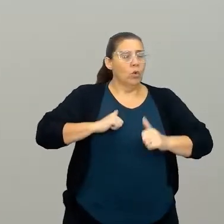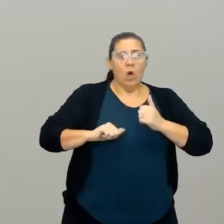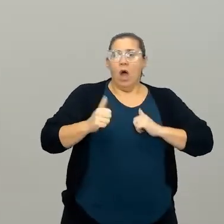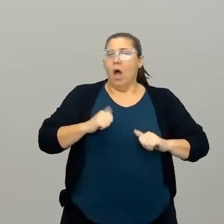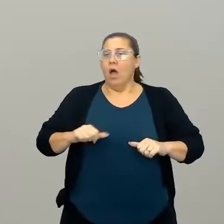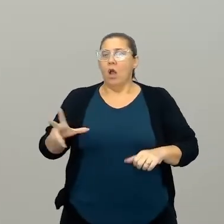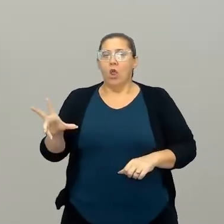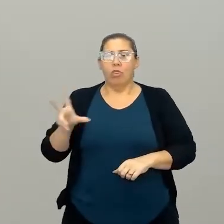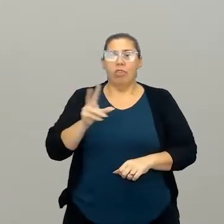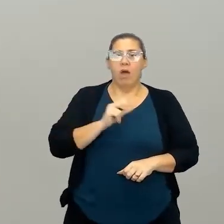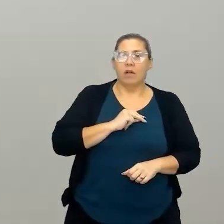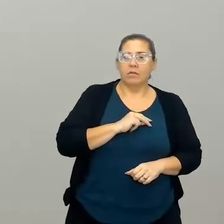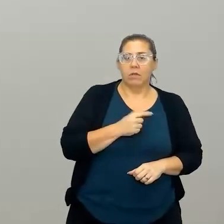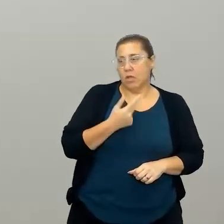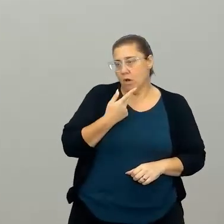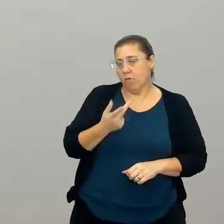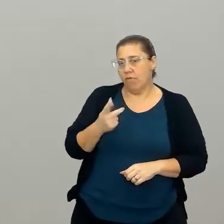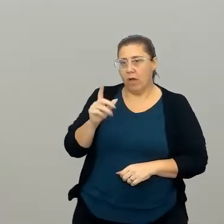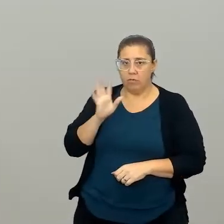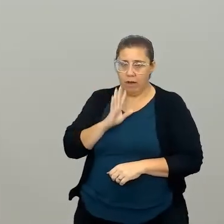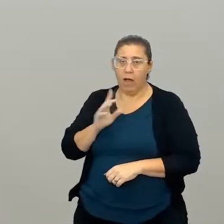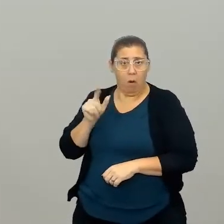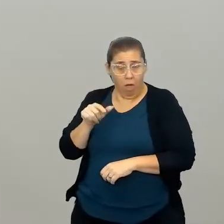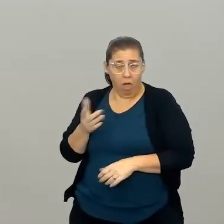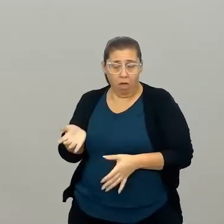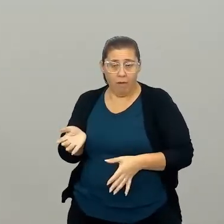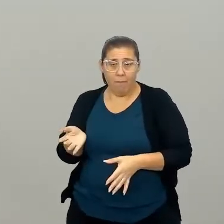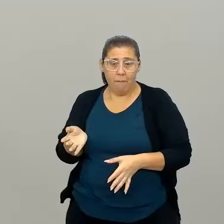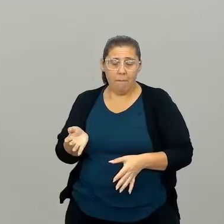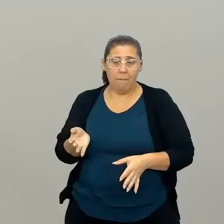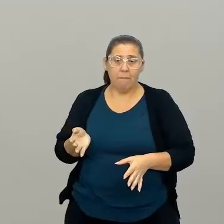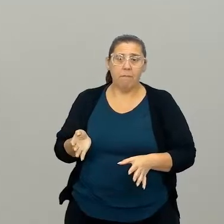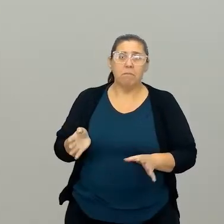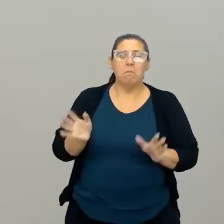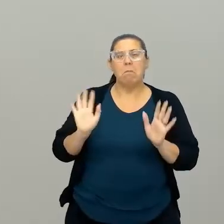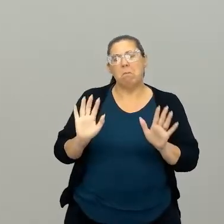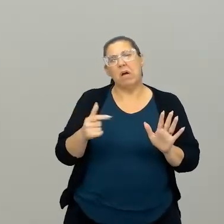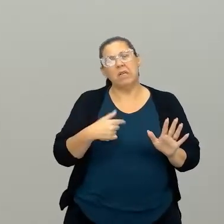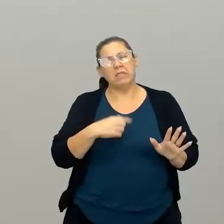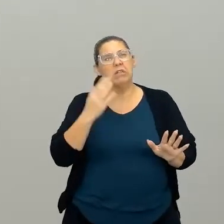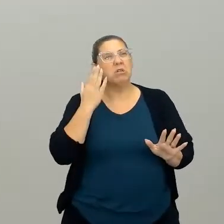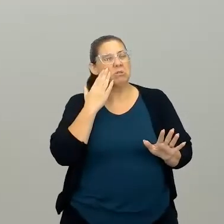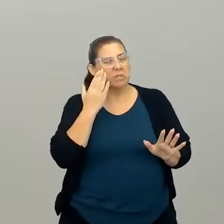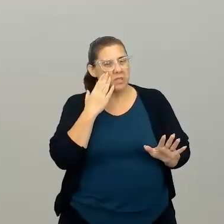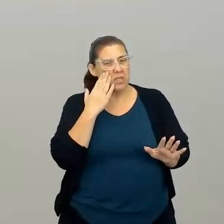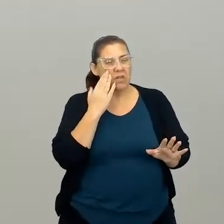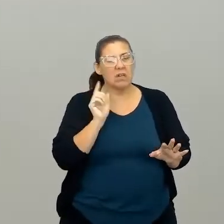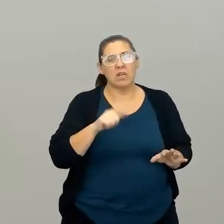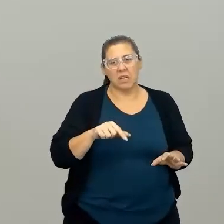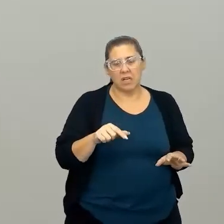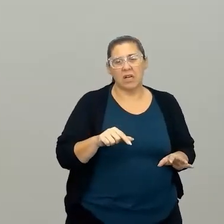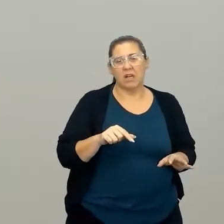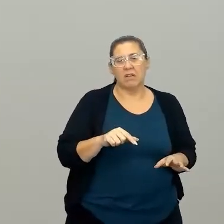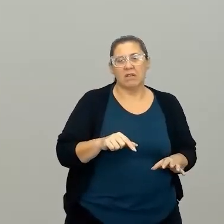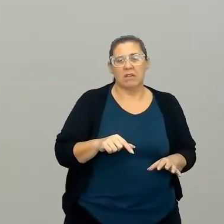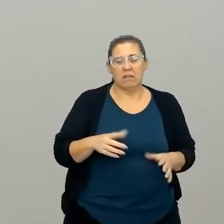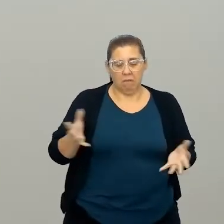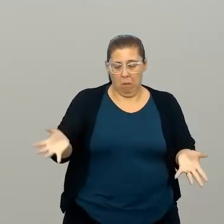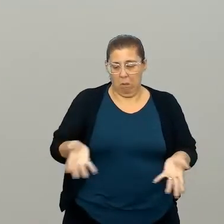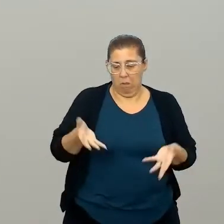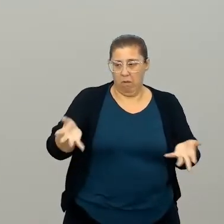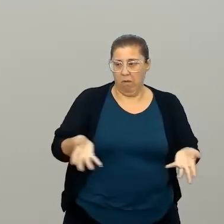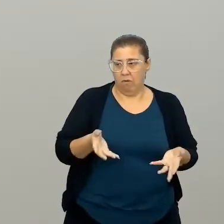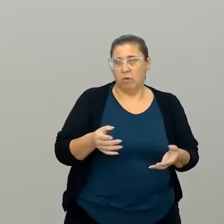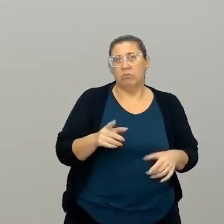e tal. Acho isso mó legal. Eu não vou dizer que não seja legal, né? Mas eu sei o quanto isso acaba impulsionando